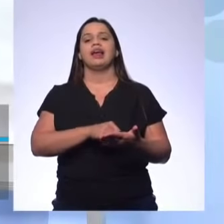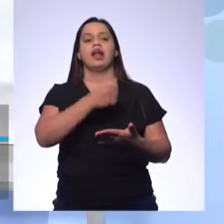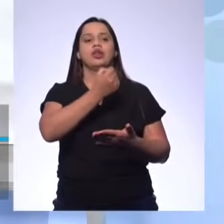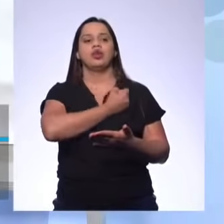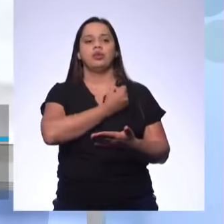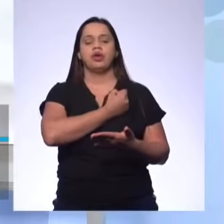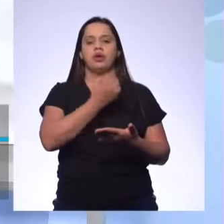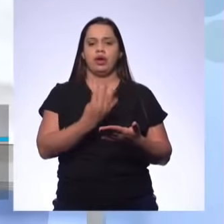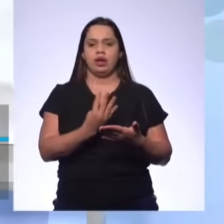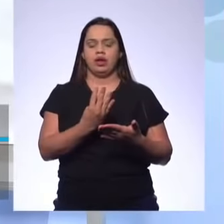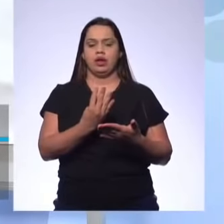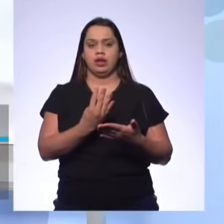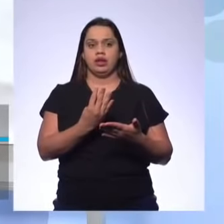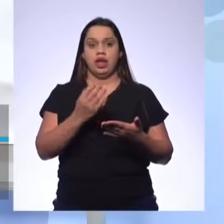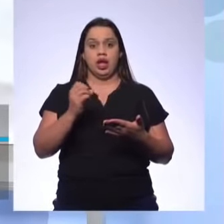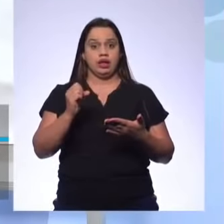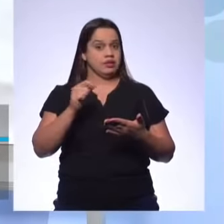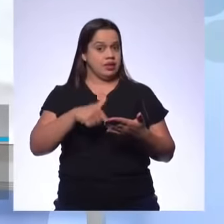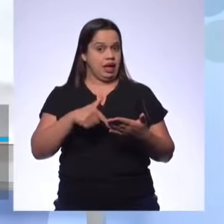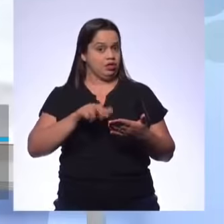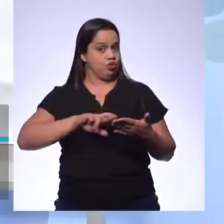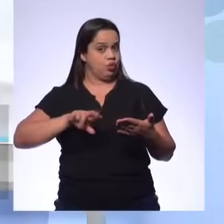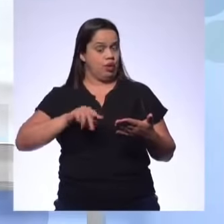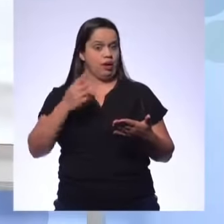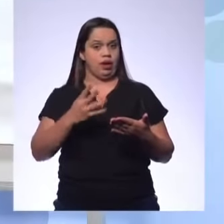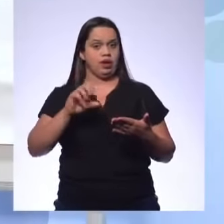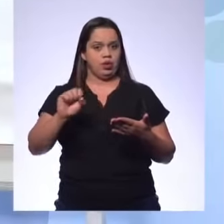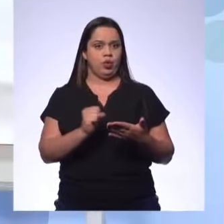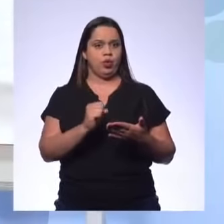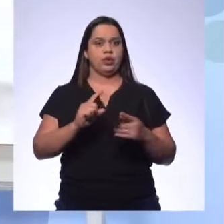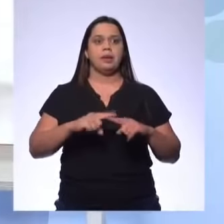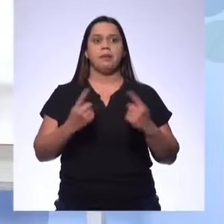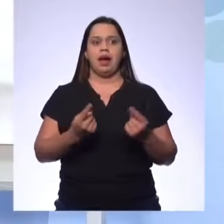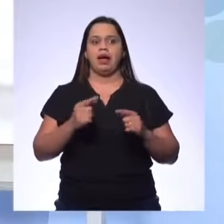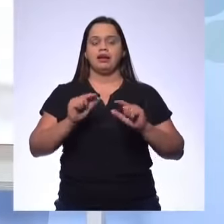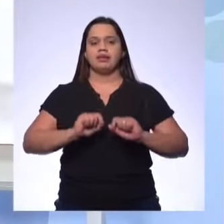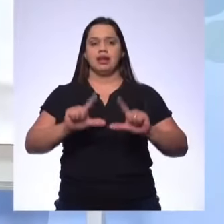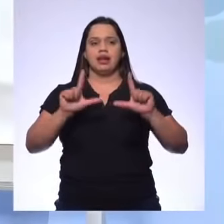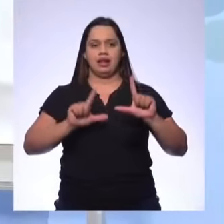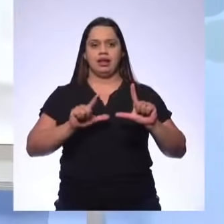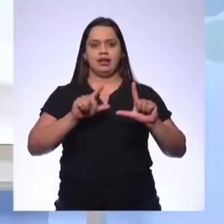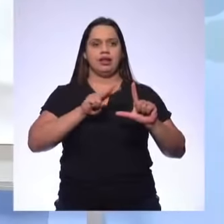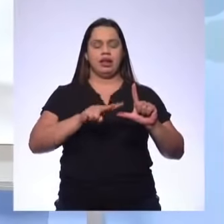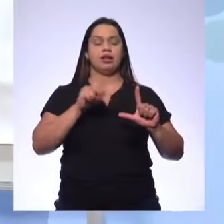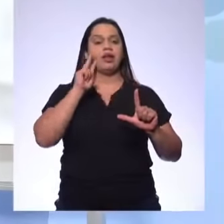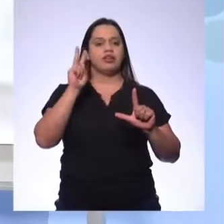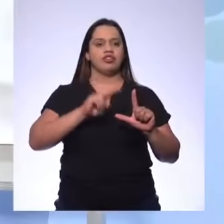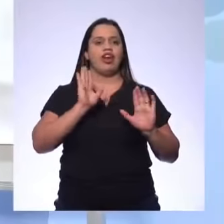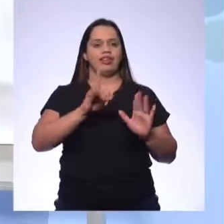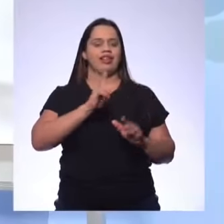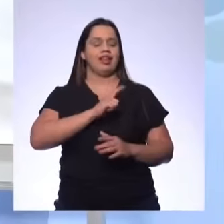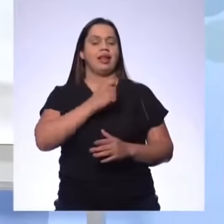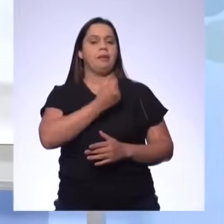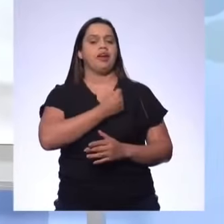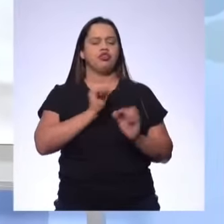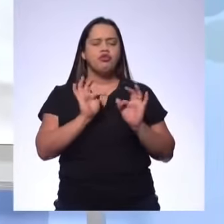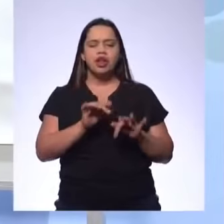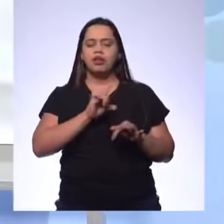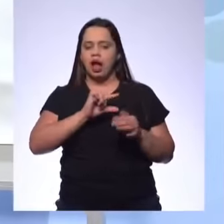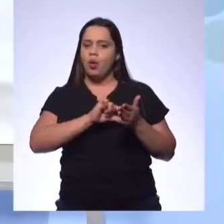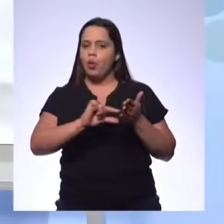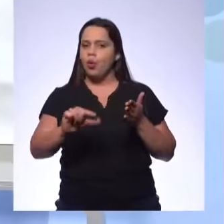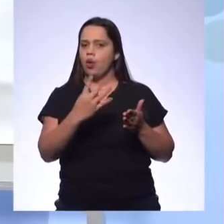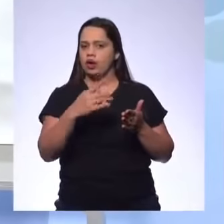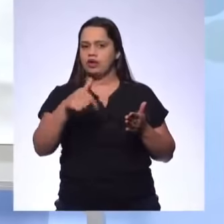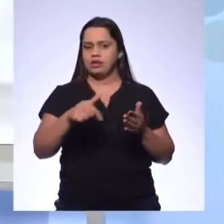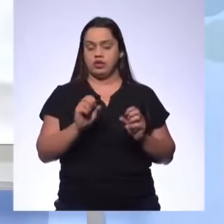está escrito página 47. Já está ali no PPT o número da página, ok? Mas thank you so much, muito obrigada. Esse